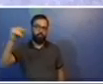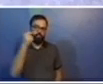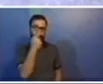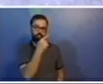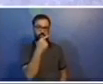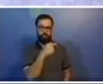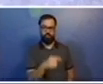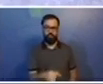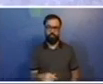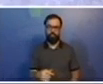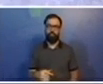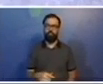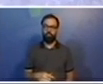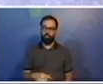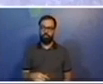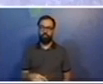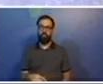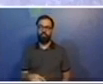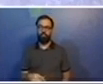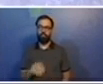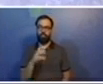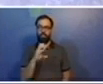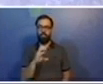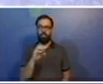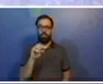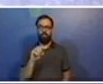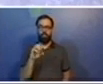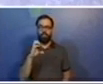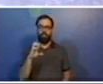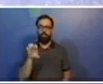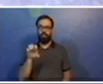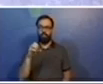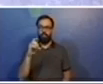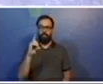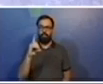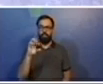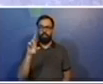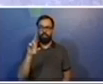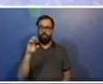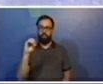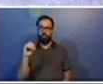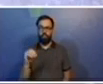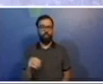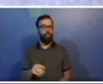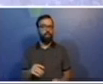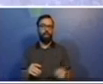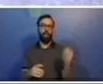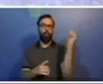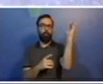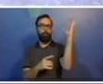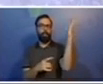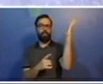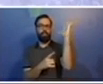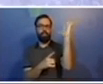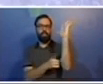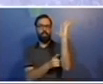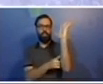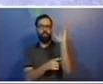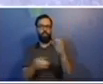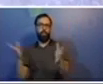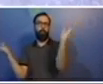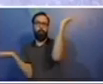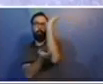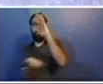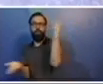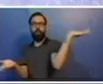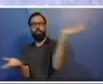O cedro, que é uma árvore americana, é uma madeira muito nobre que, por esse motivo, ela é muito